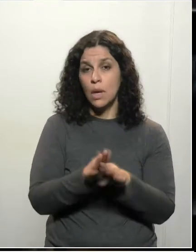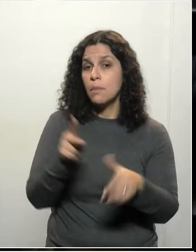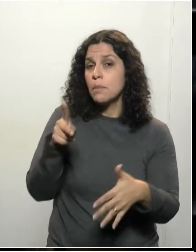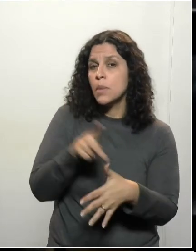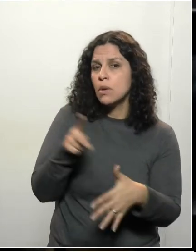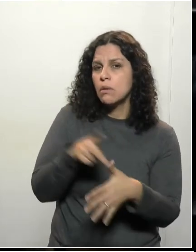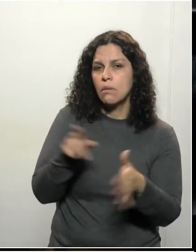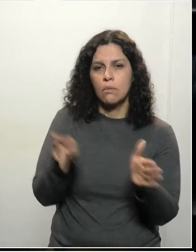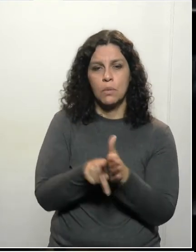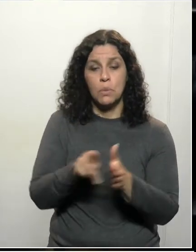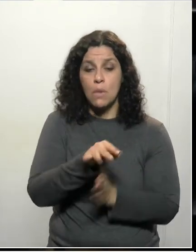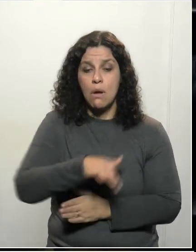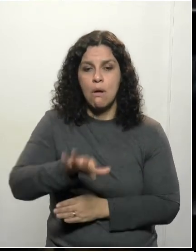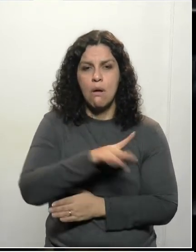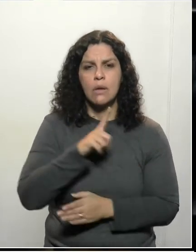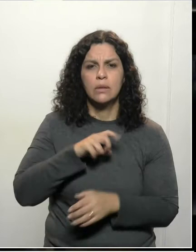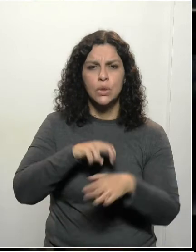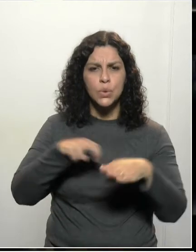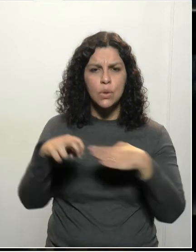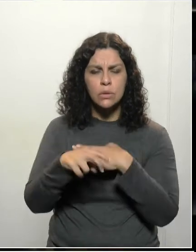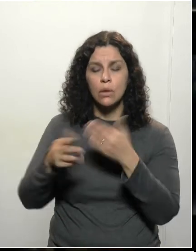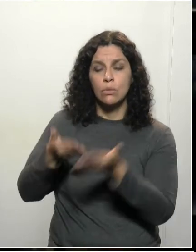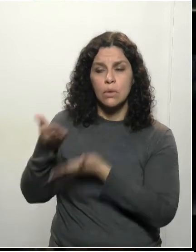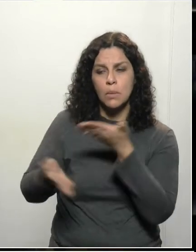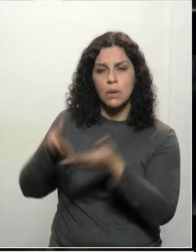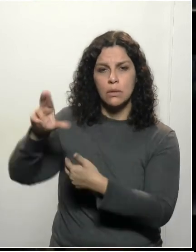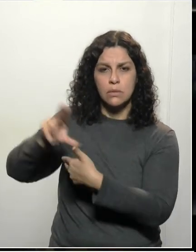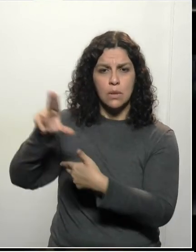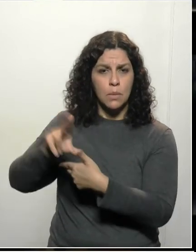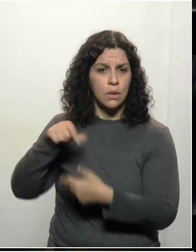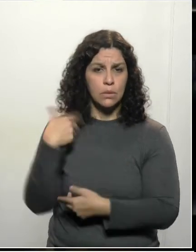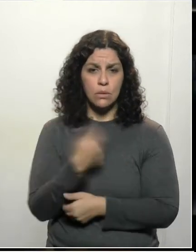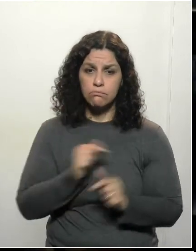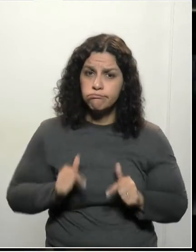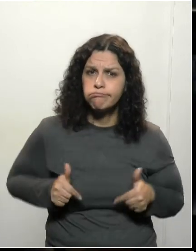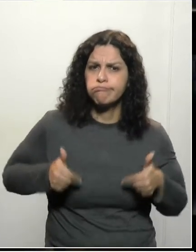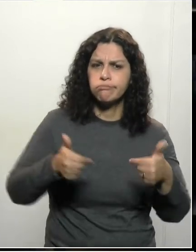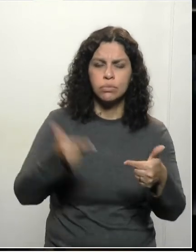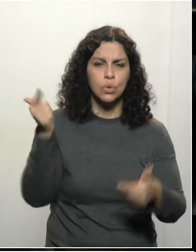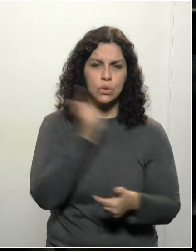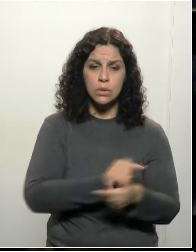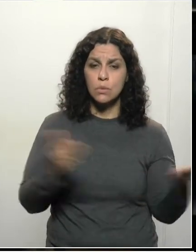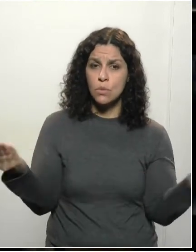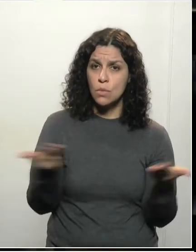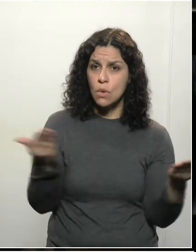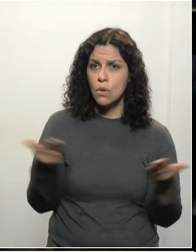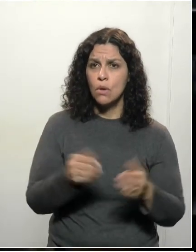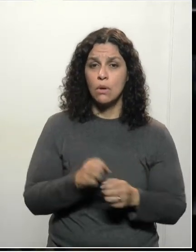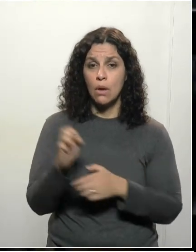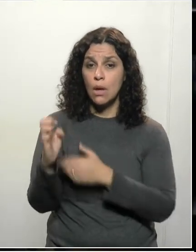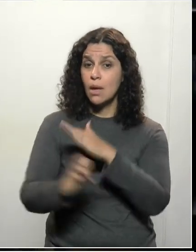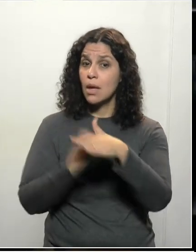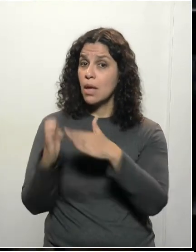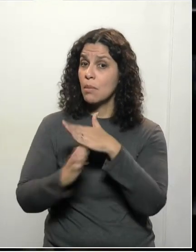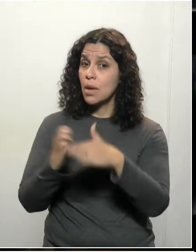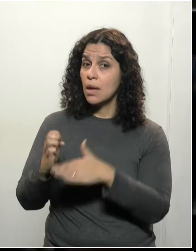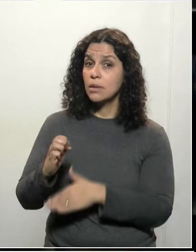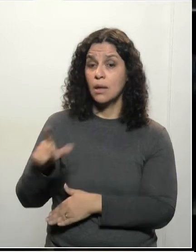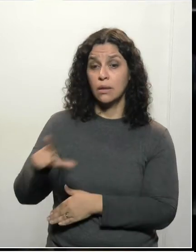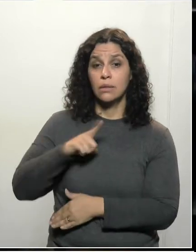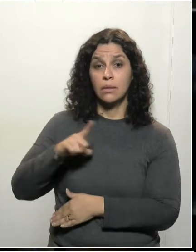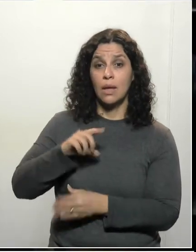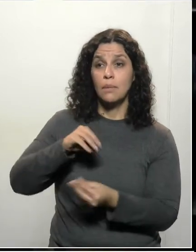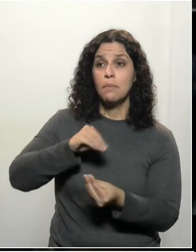preferencialmente, que os cargos ocupados vão ser de funcionários da Sanepar. Enfim, nós avançamos ao máximo nessa que é uma empresa de iniciativa privada, ela